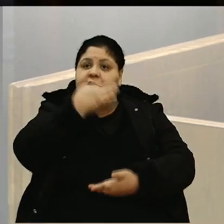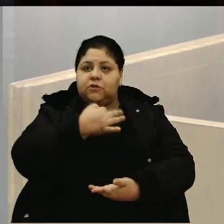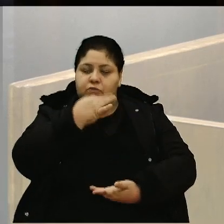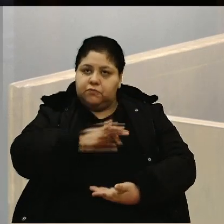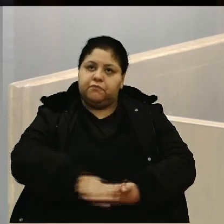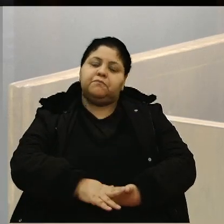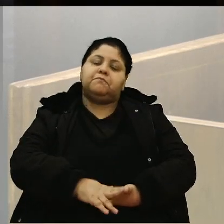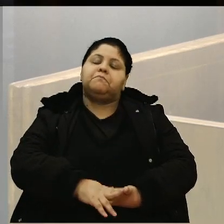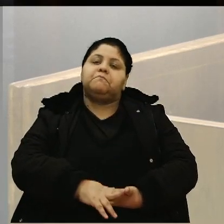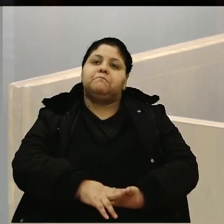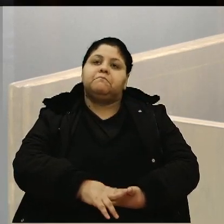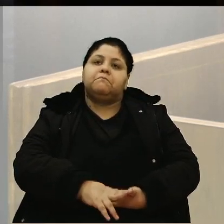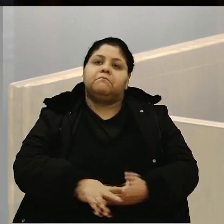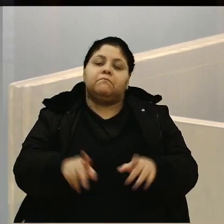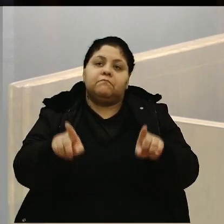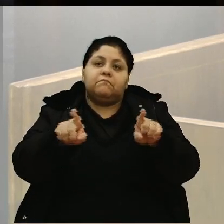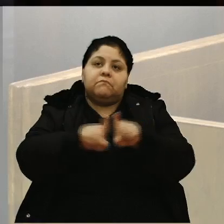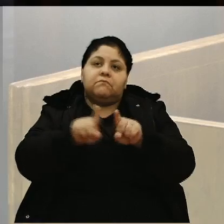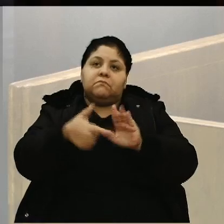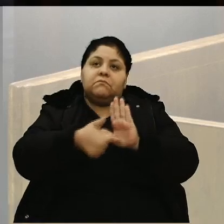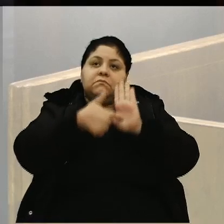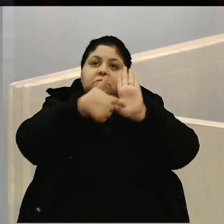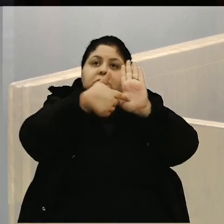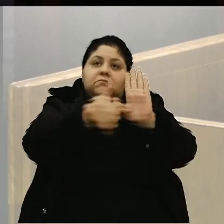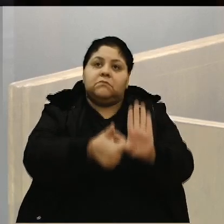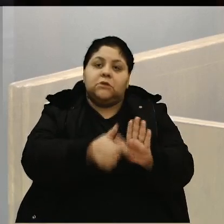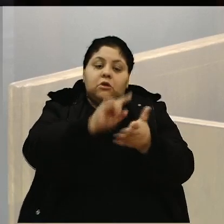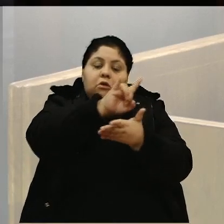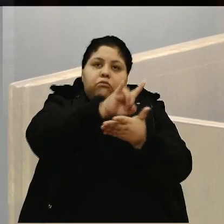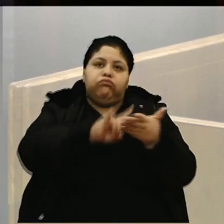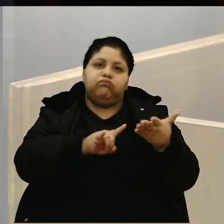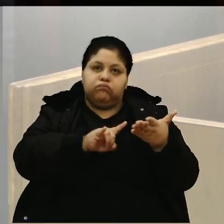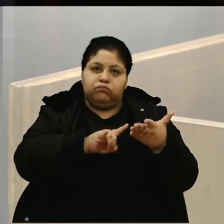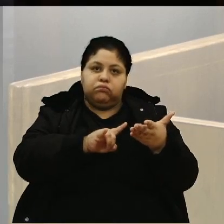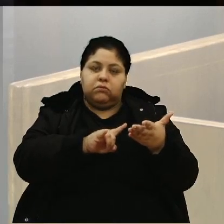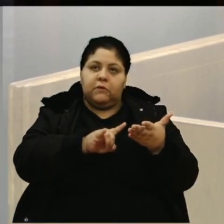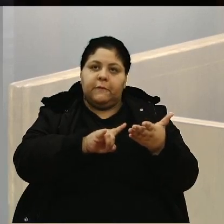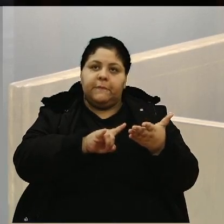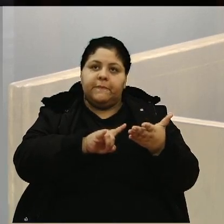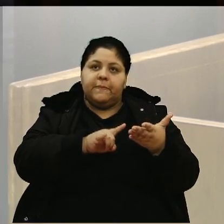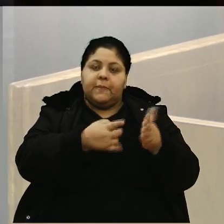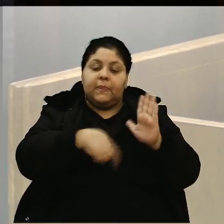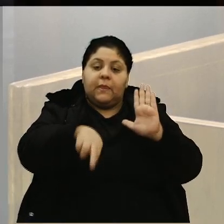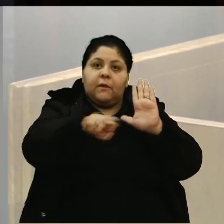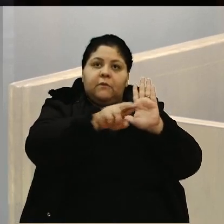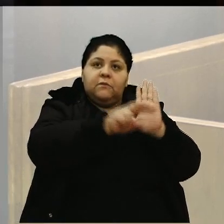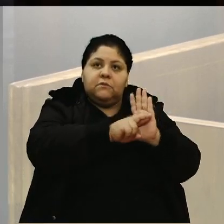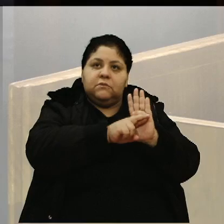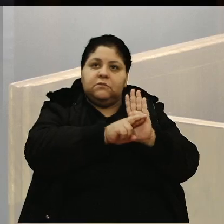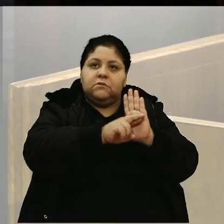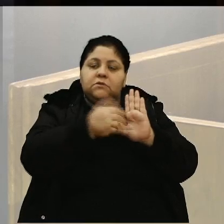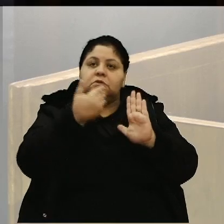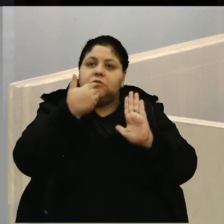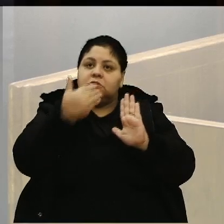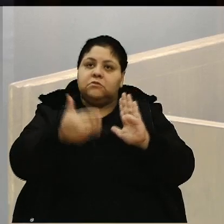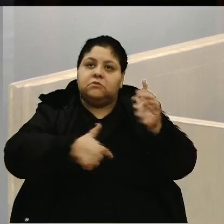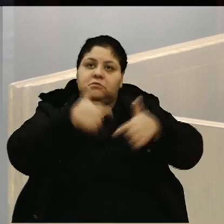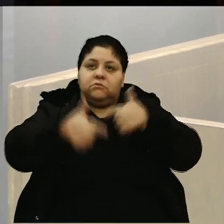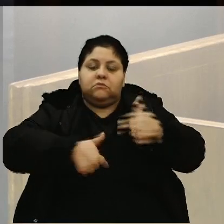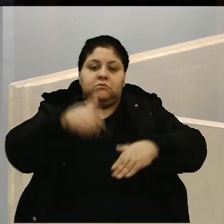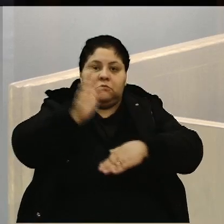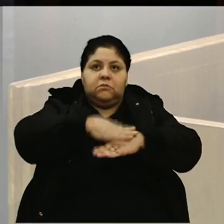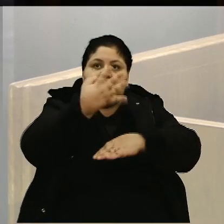Por diversas vezes, além de termos apresentado farta documentação referente à nossa resolutividade em referidos serviços para mais de